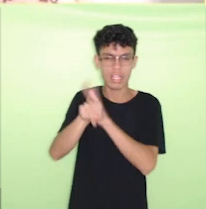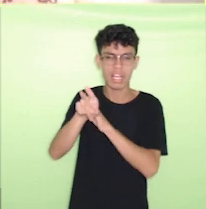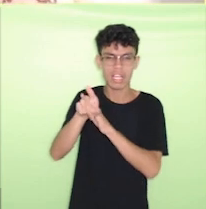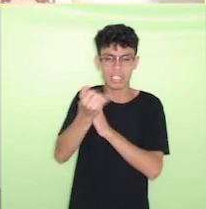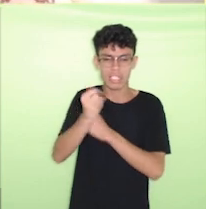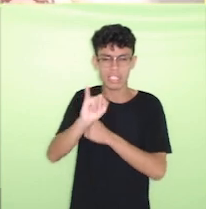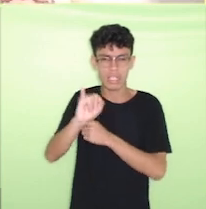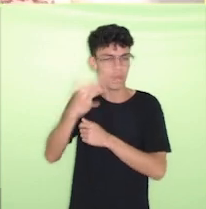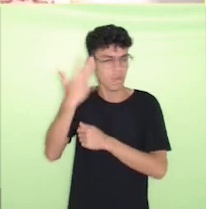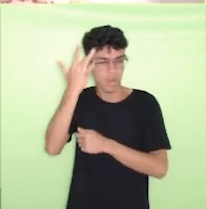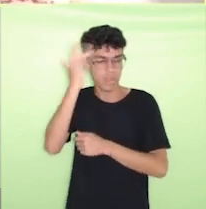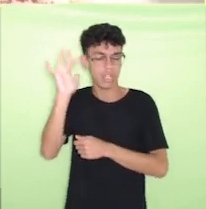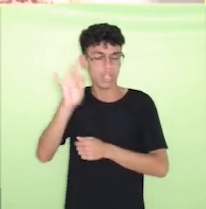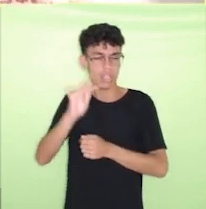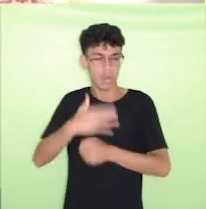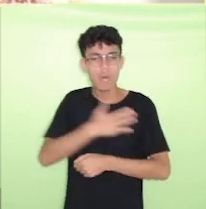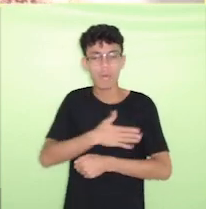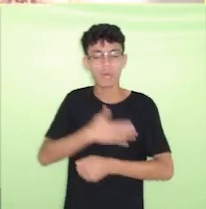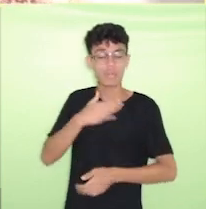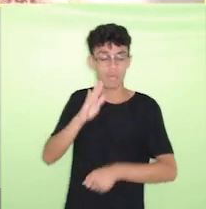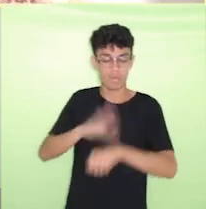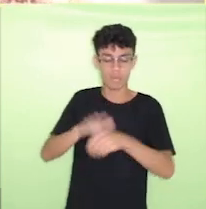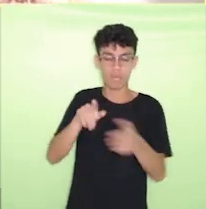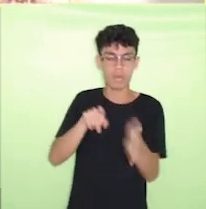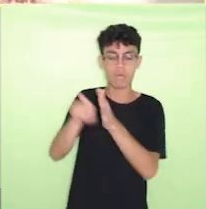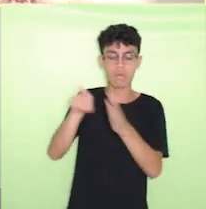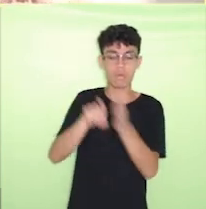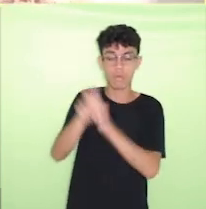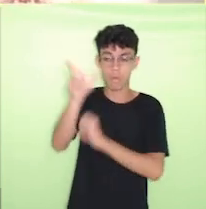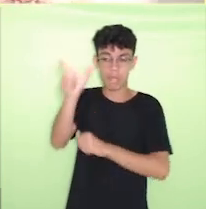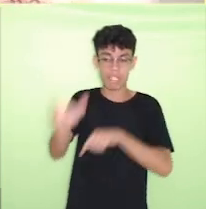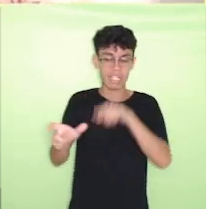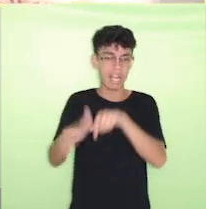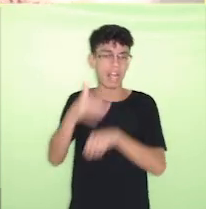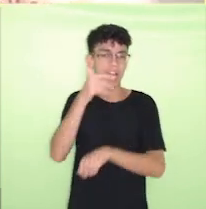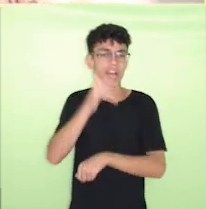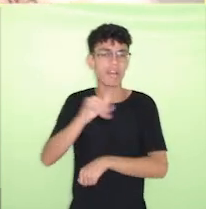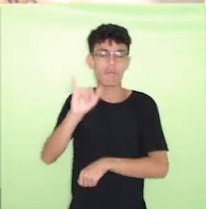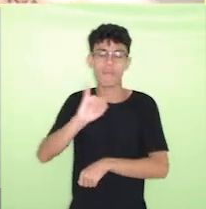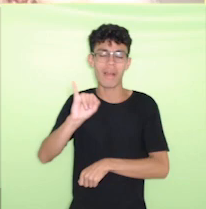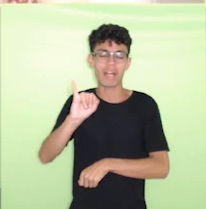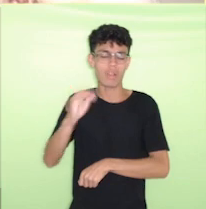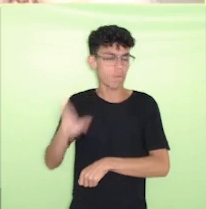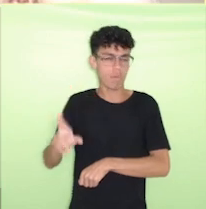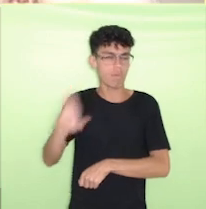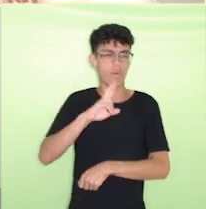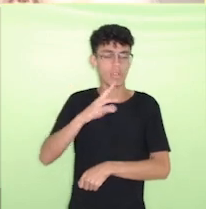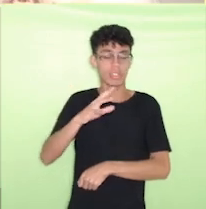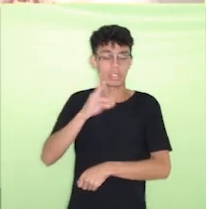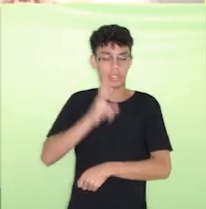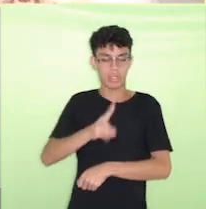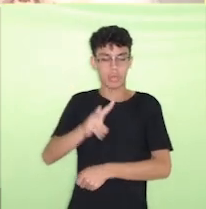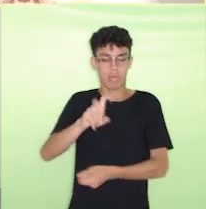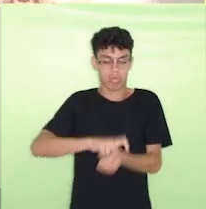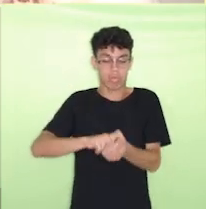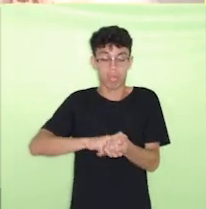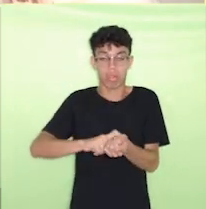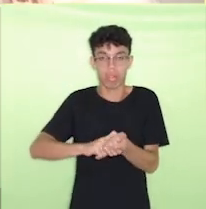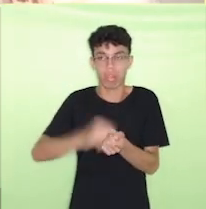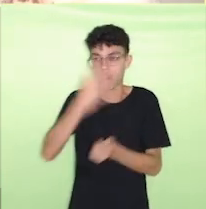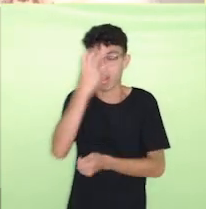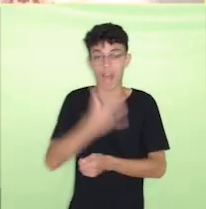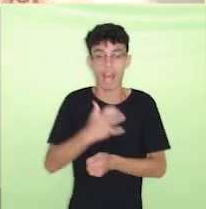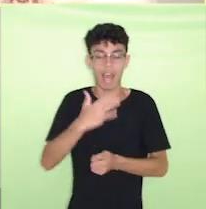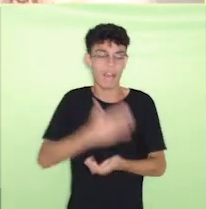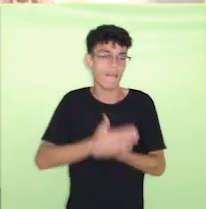fazer perguntas, mas a irmã superintendente quase nunca me responde e sempre se aborrece comigo. Assim é que começam as